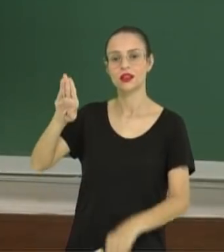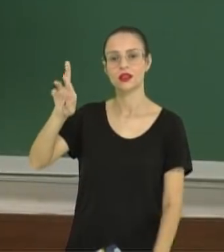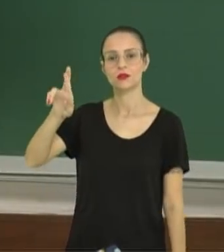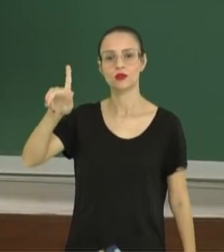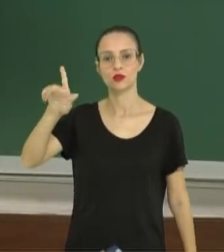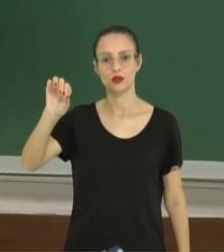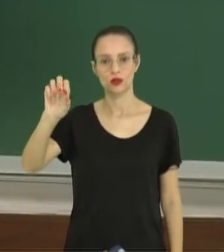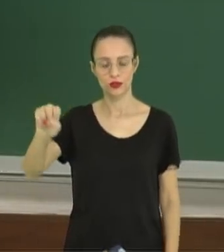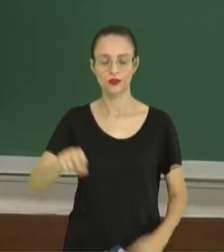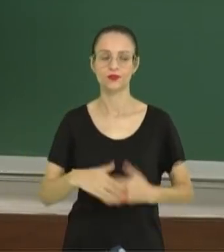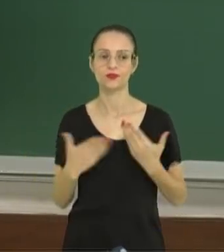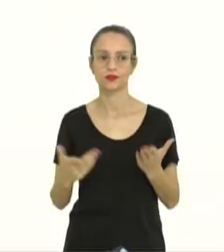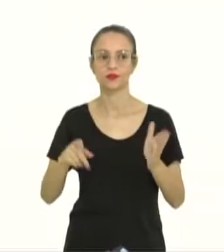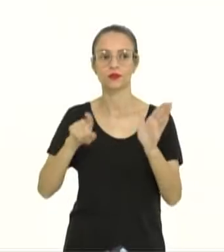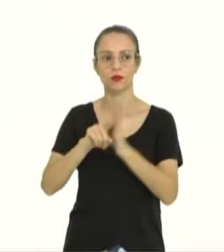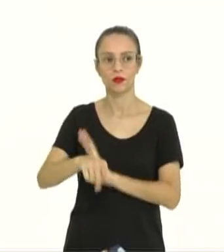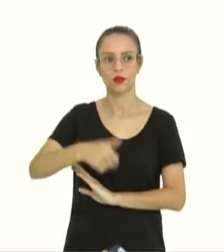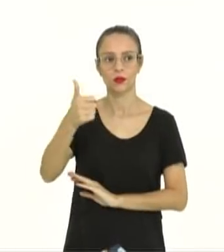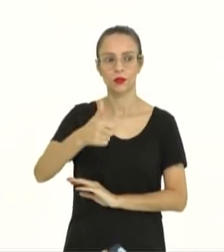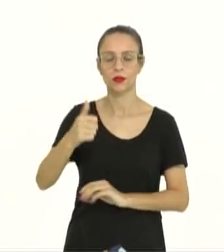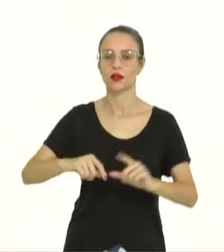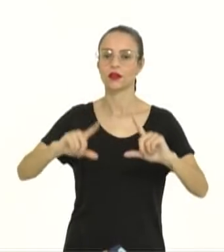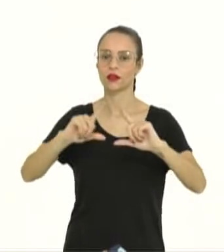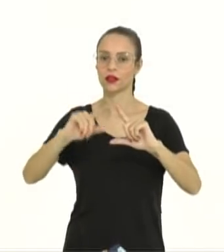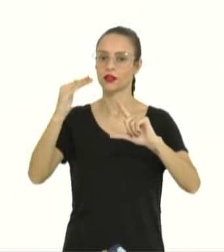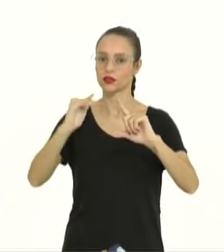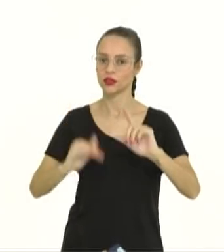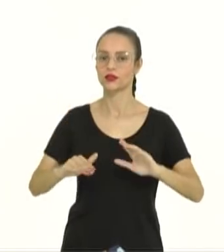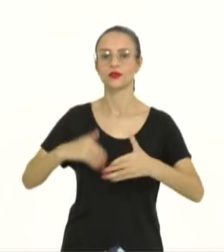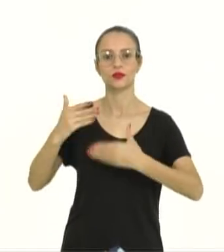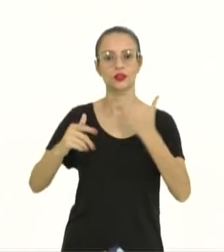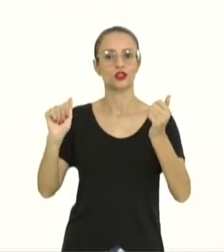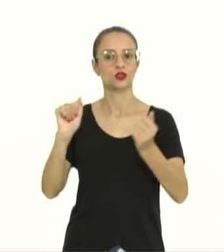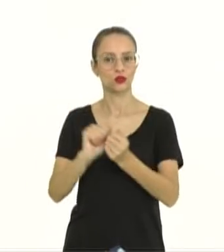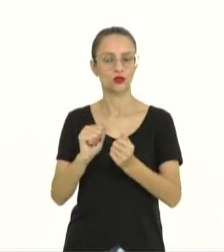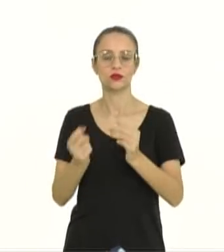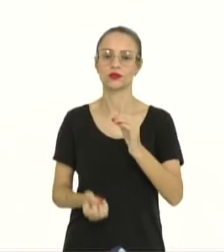primeiro quiz da aula de hoje. Classe social que se desenvolveu juntamente com o